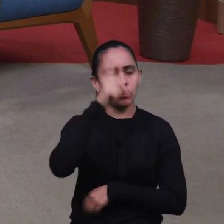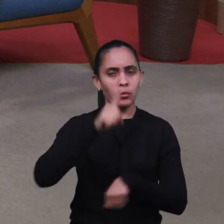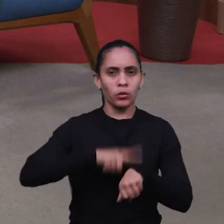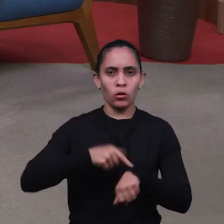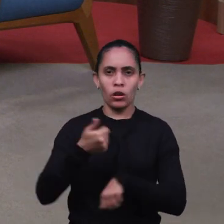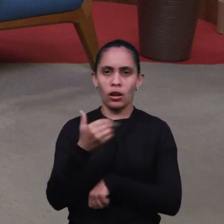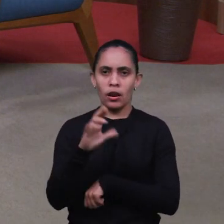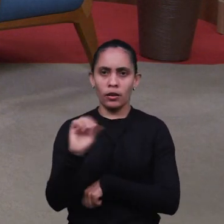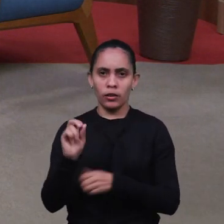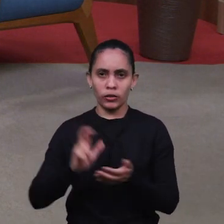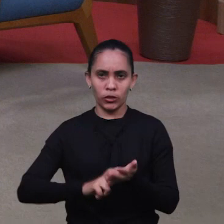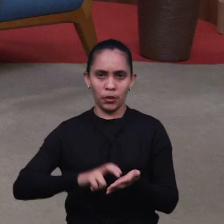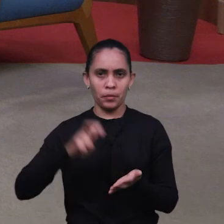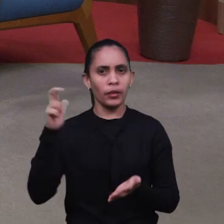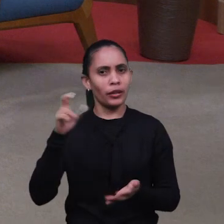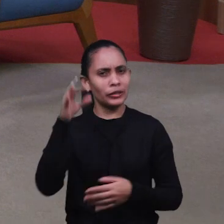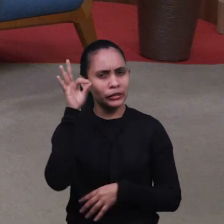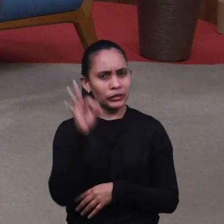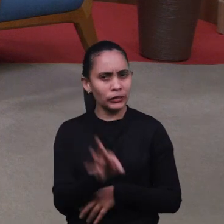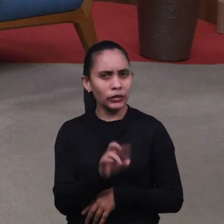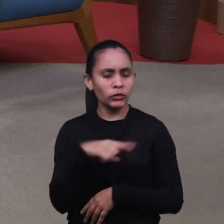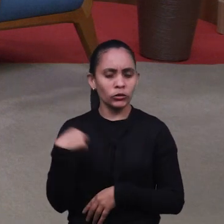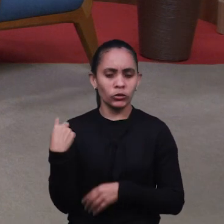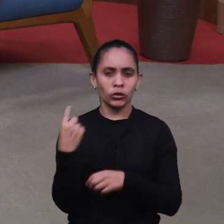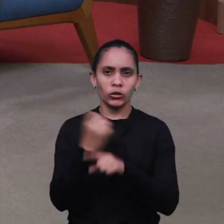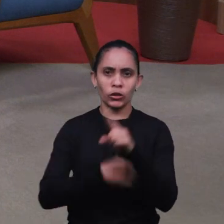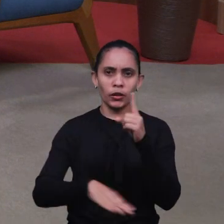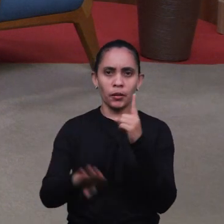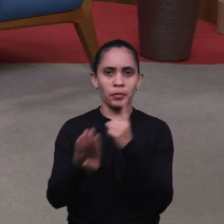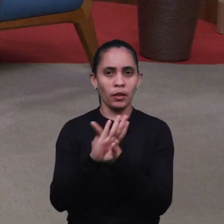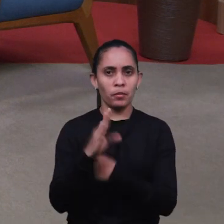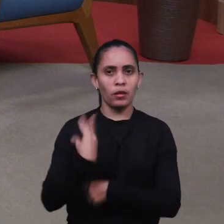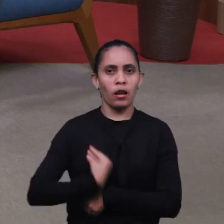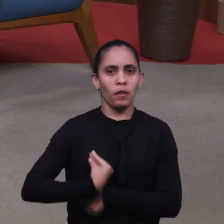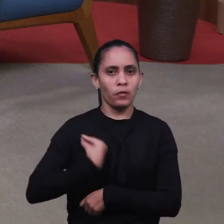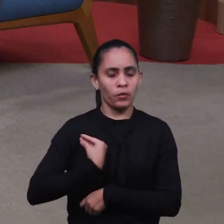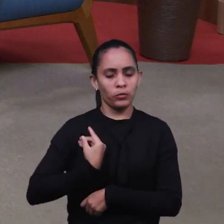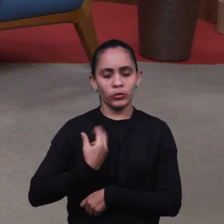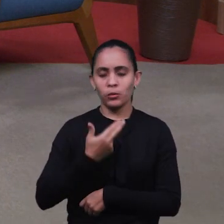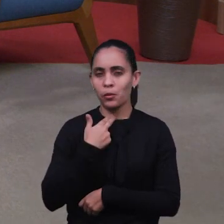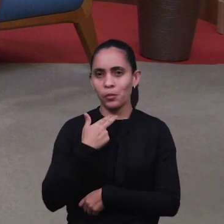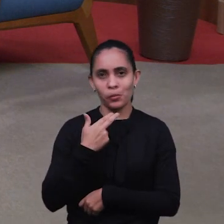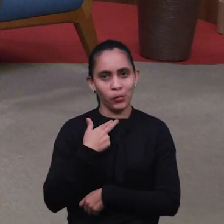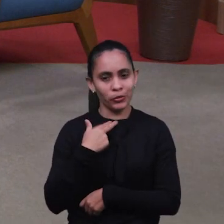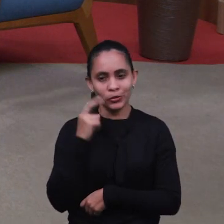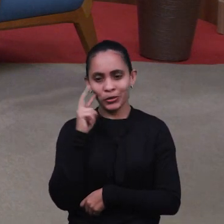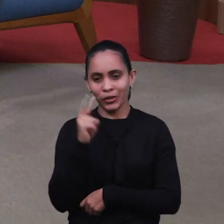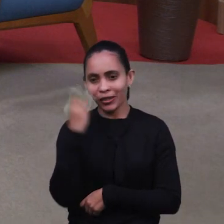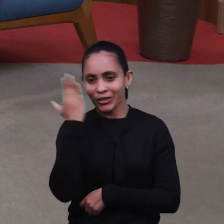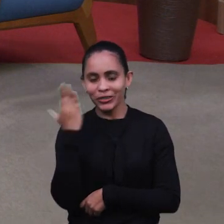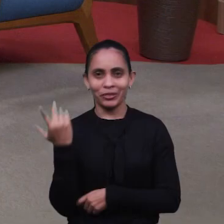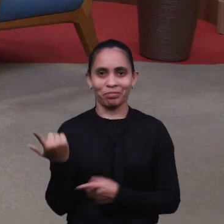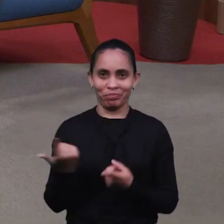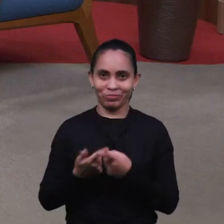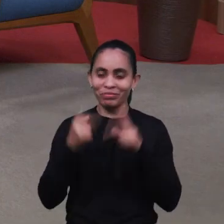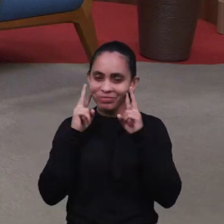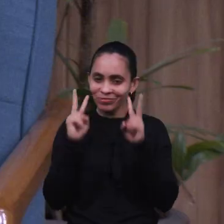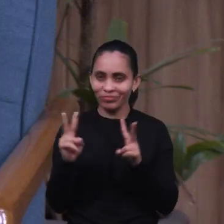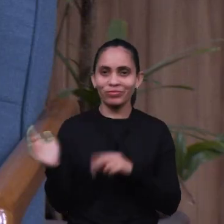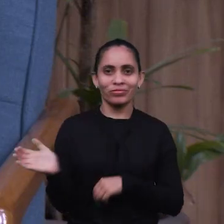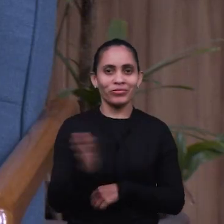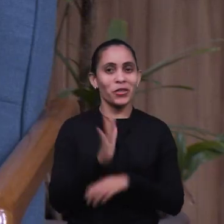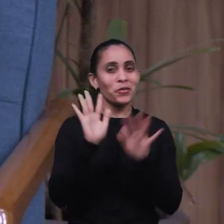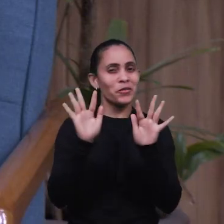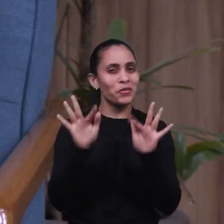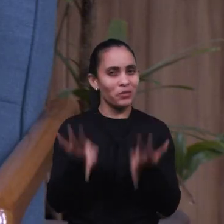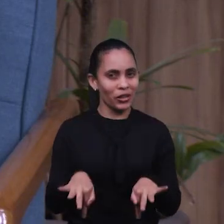domingos, às 10 horas da manhã, em ponto, nós transmitimos a Escola Bíblica ao vivo e você não pode deixar de assistir.